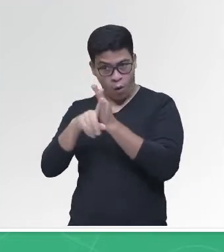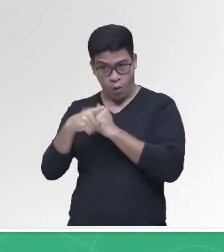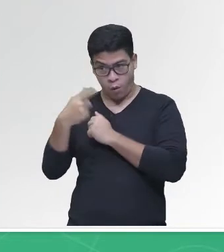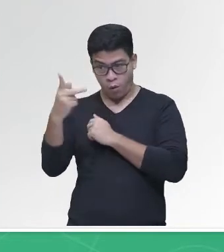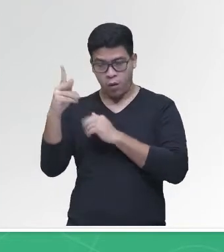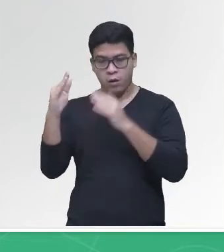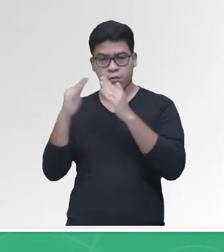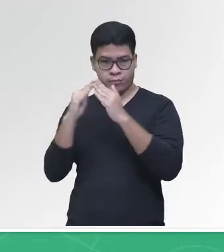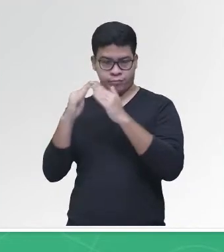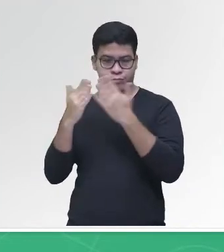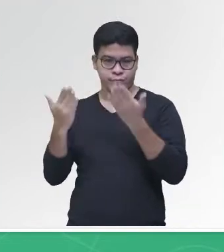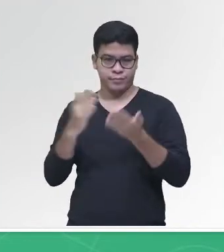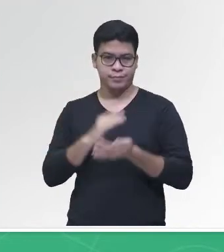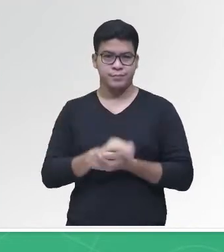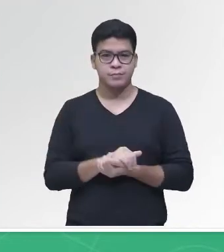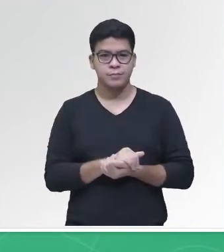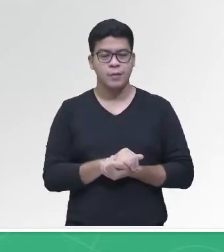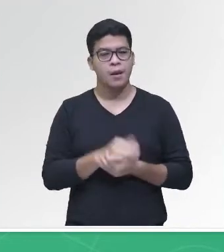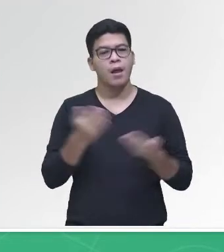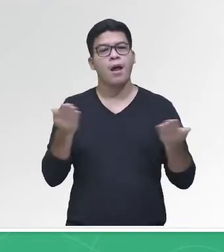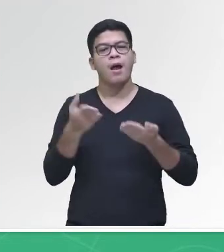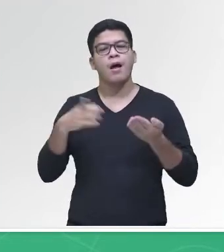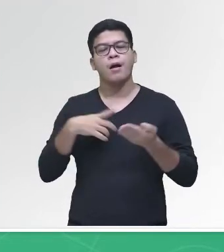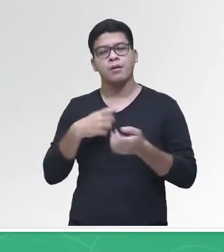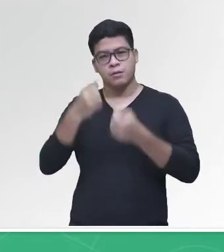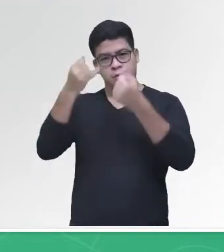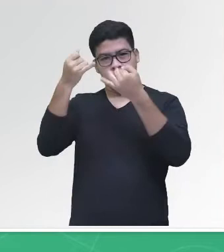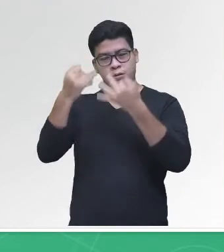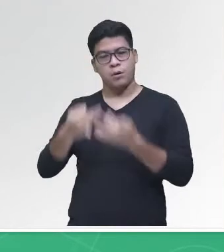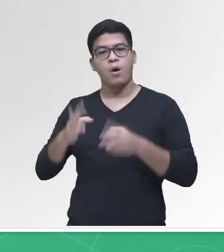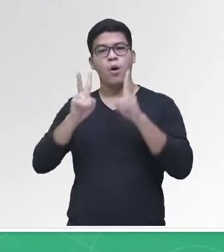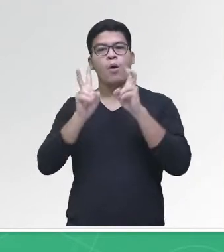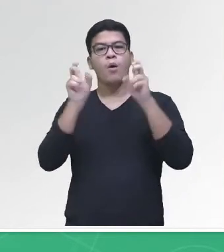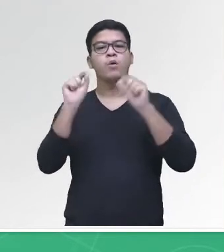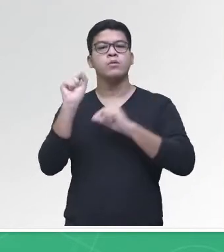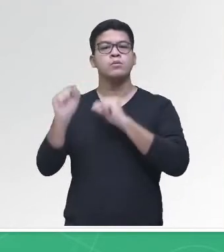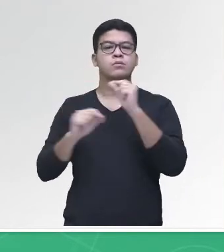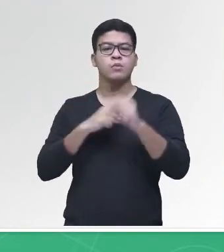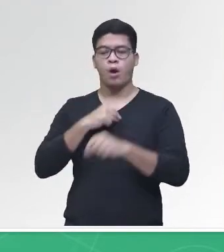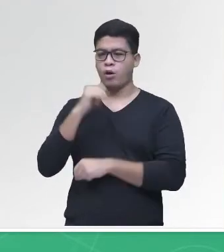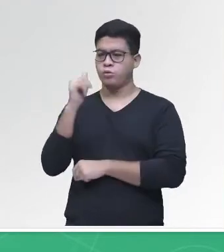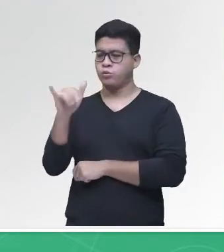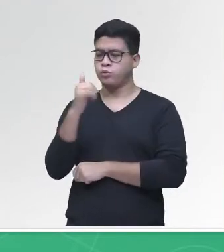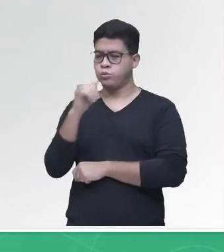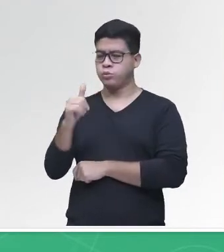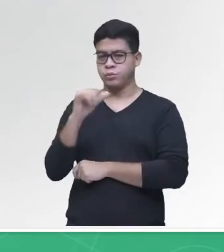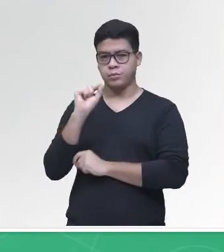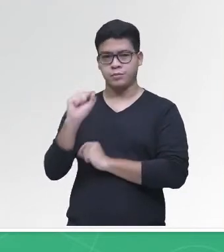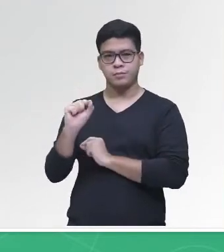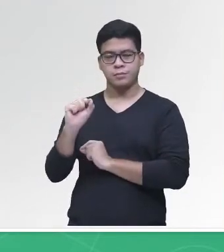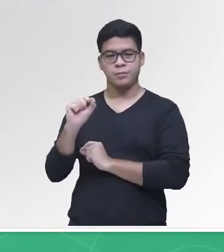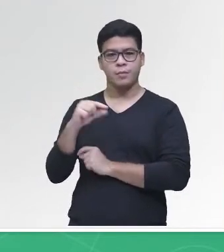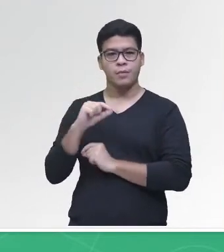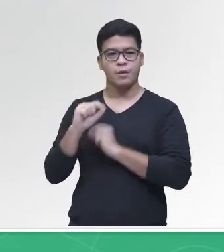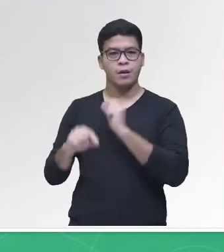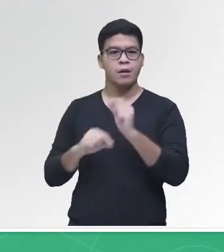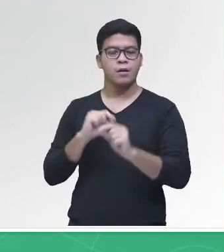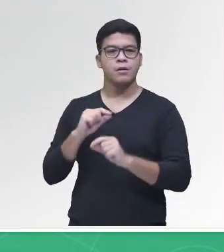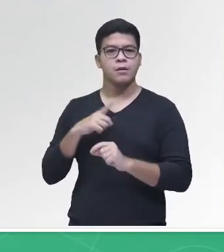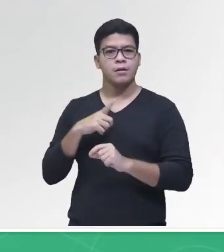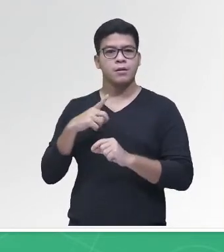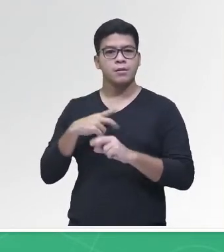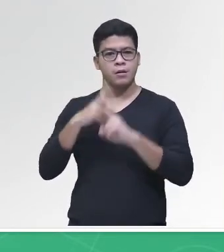sim, vamos iniciar falando do que é a nossa eletricidade. Temos aí a